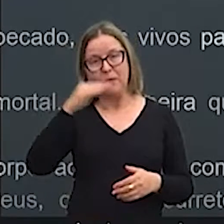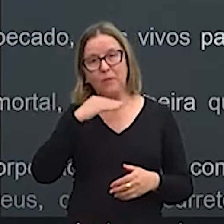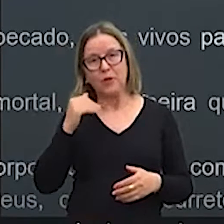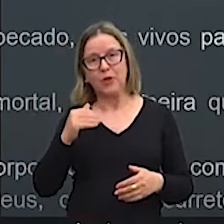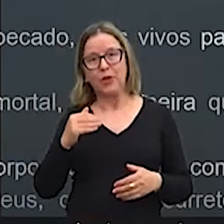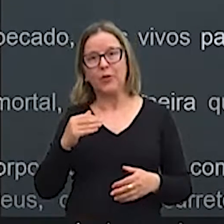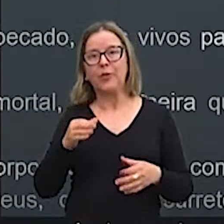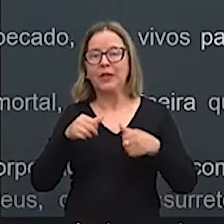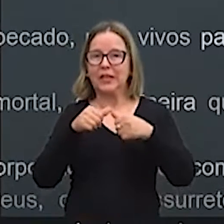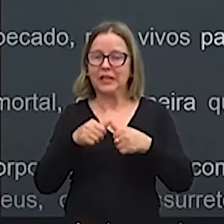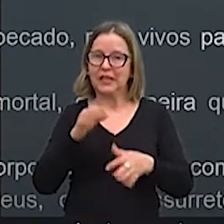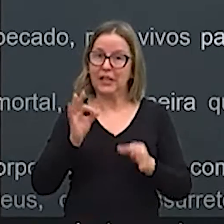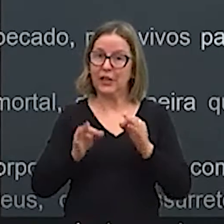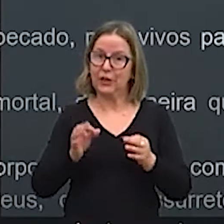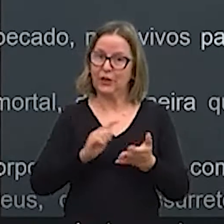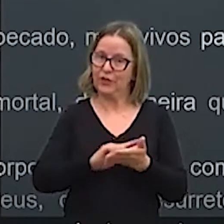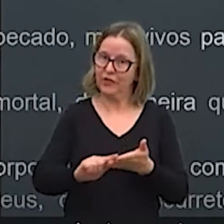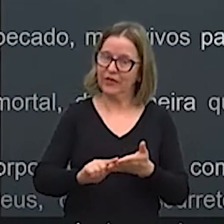justificado do pecado. Olha aí.